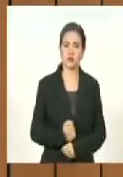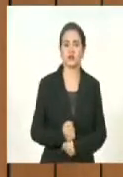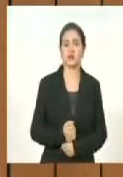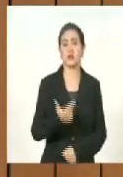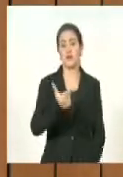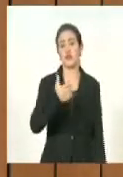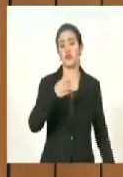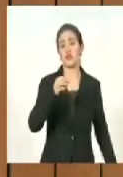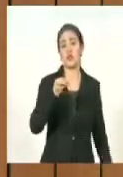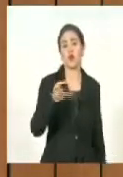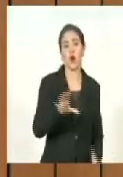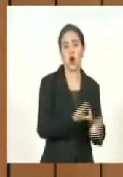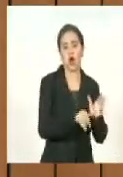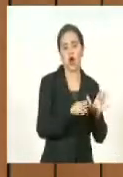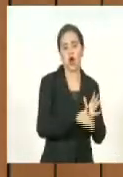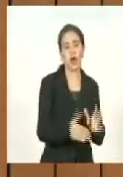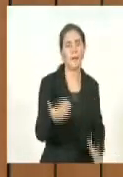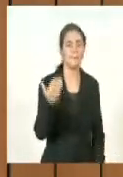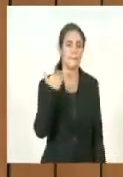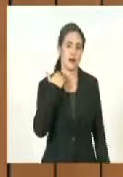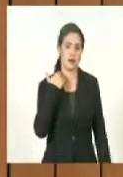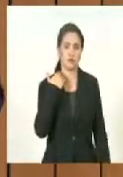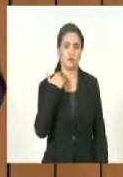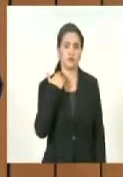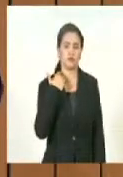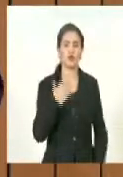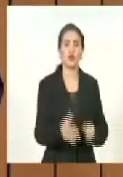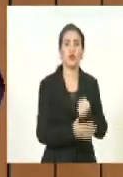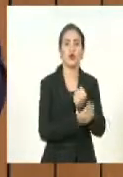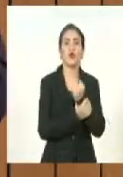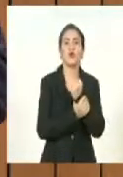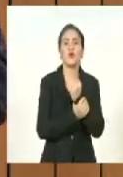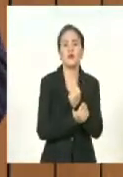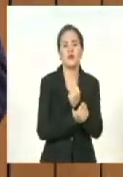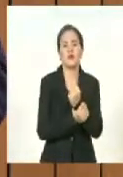Maranhão. O governo investiu apenas